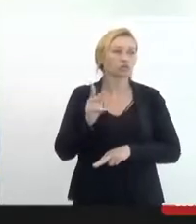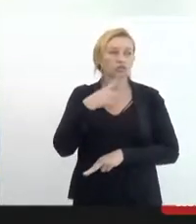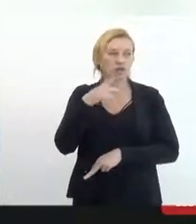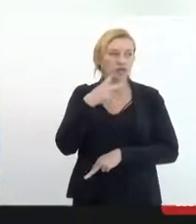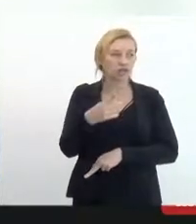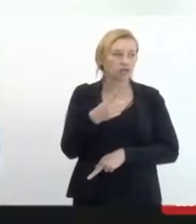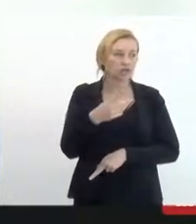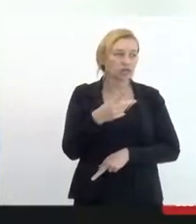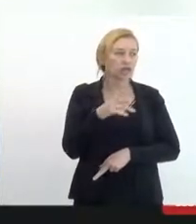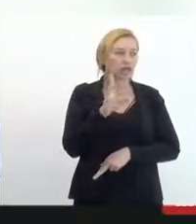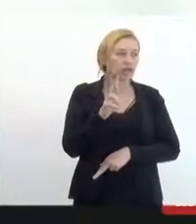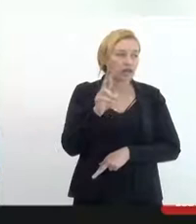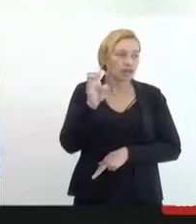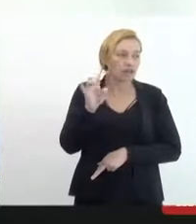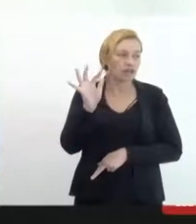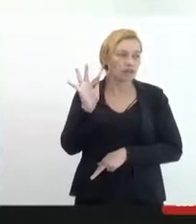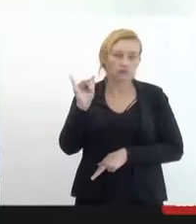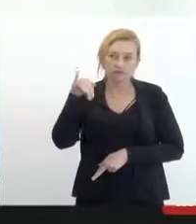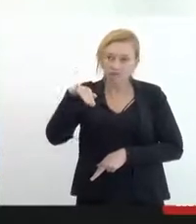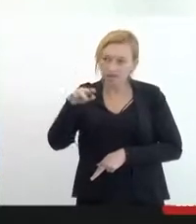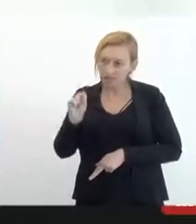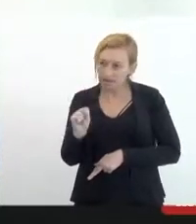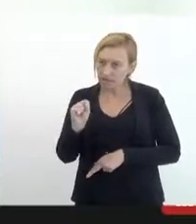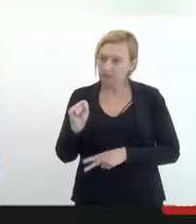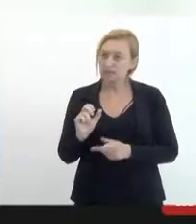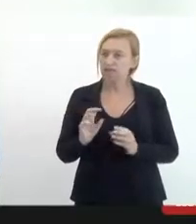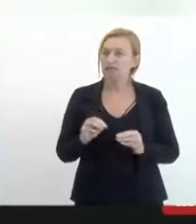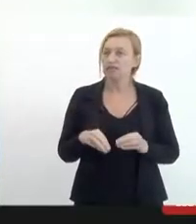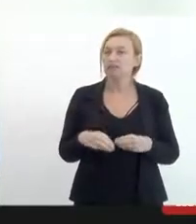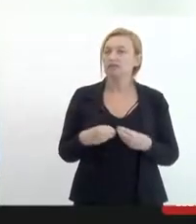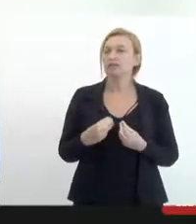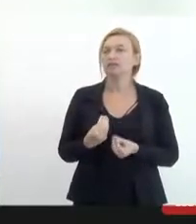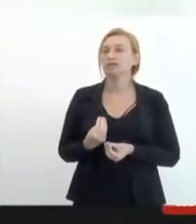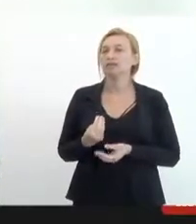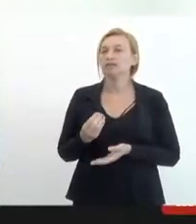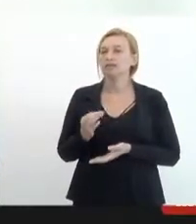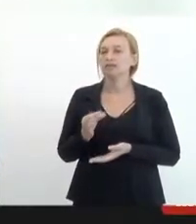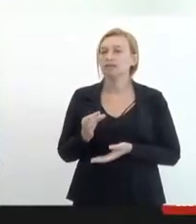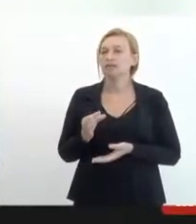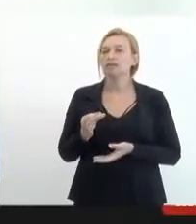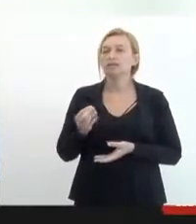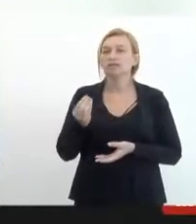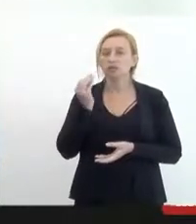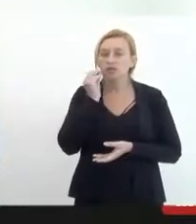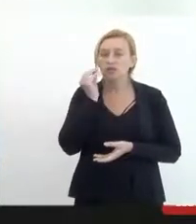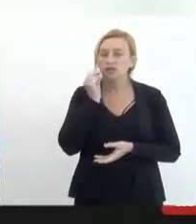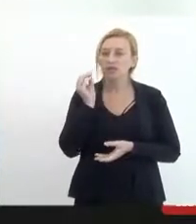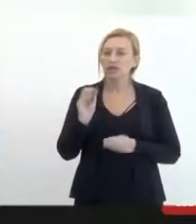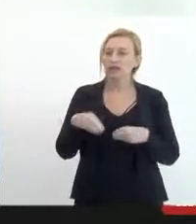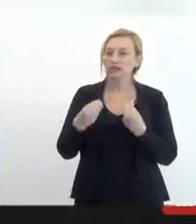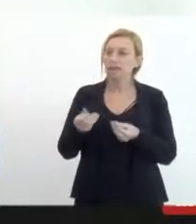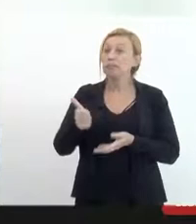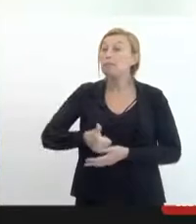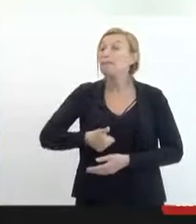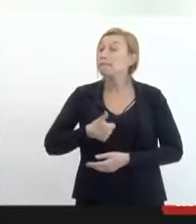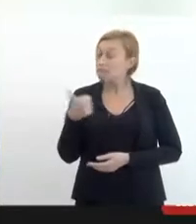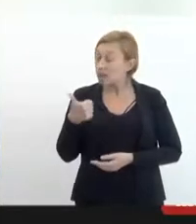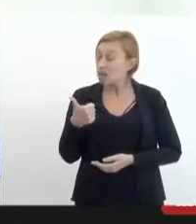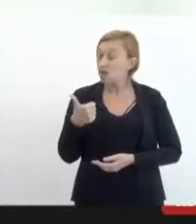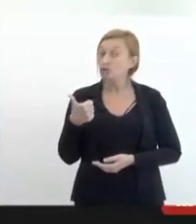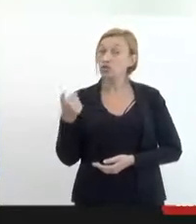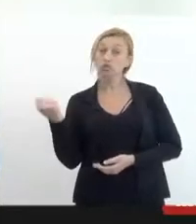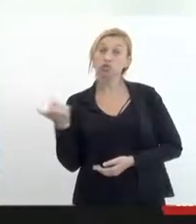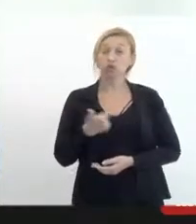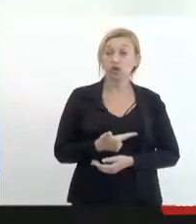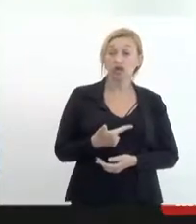o Refis, que dá ainda uma oportunidade um pouco melhor do que a